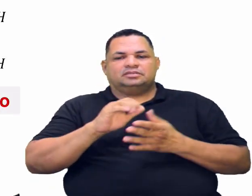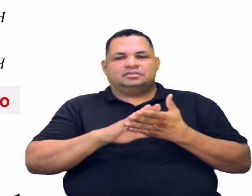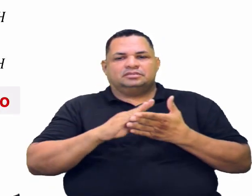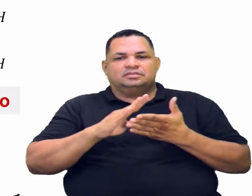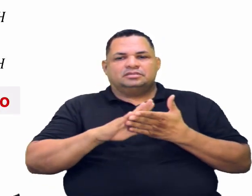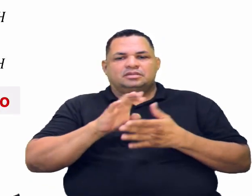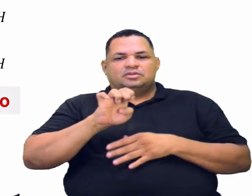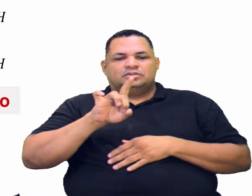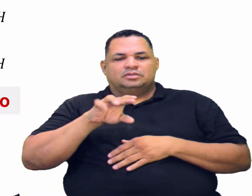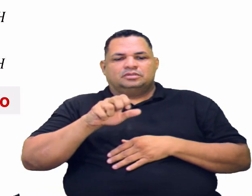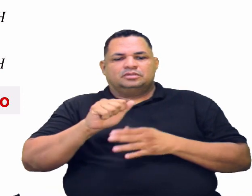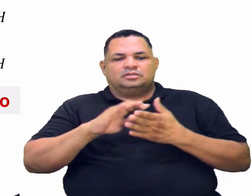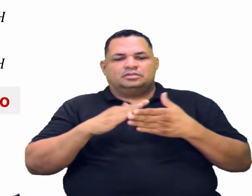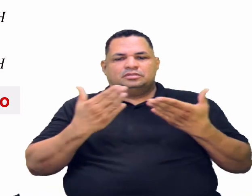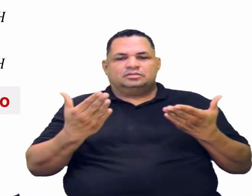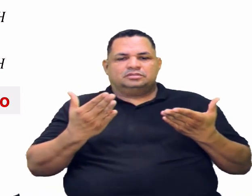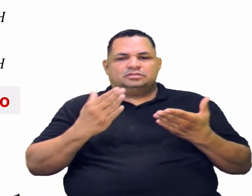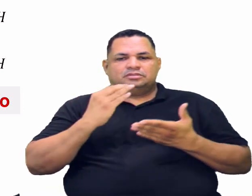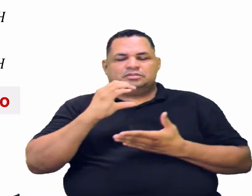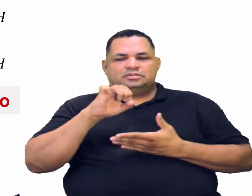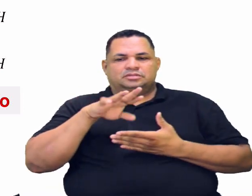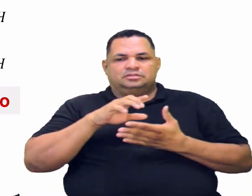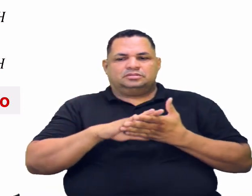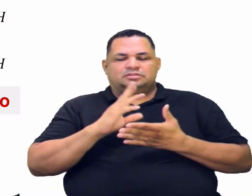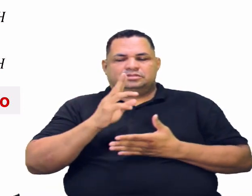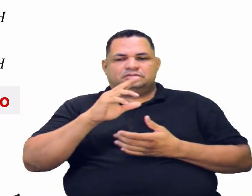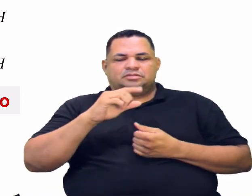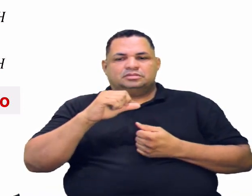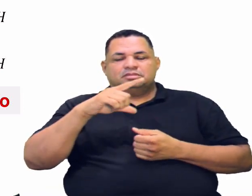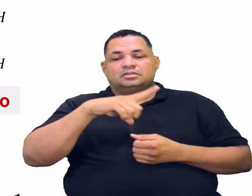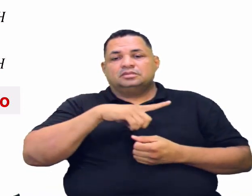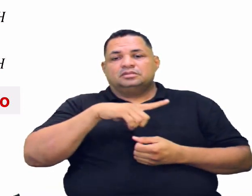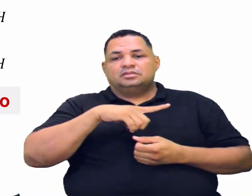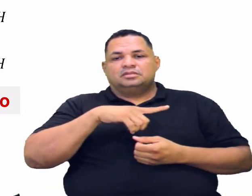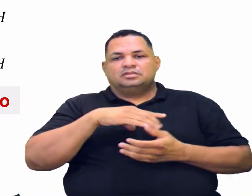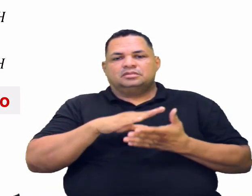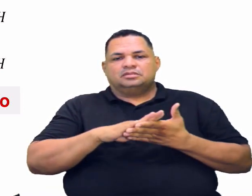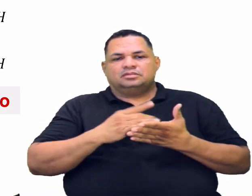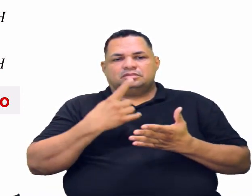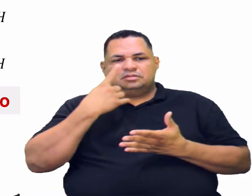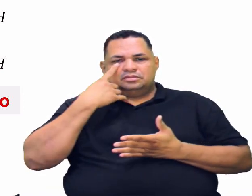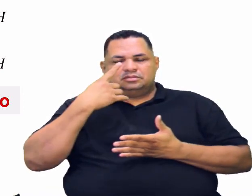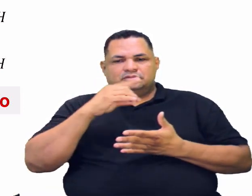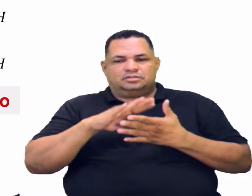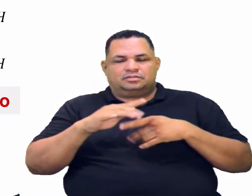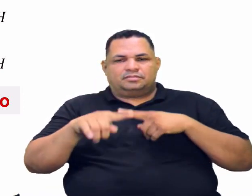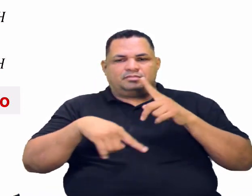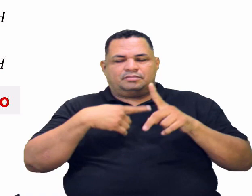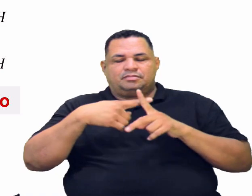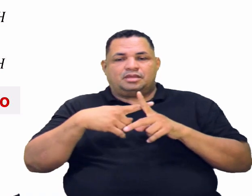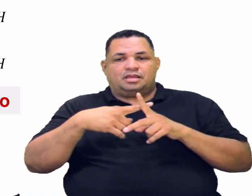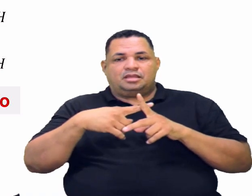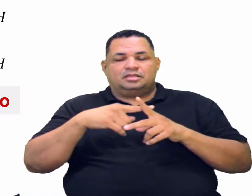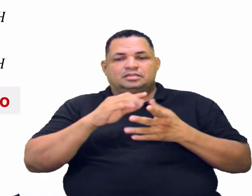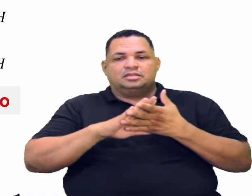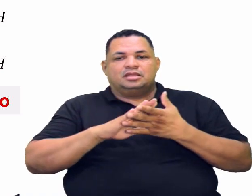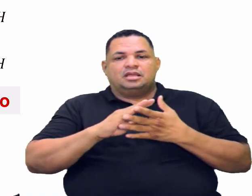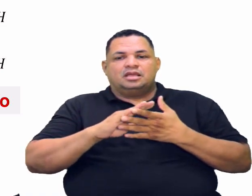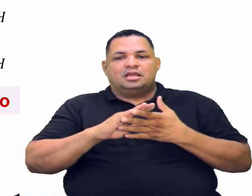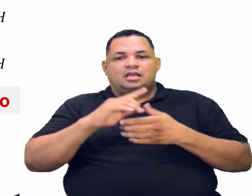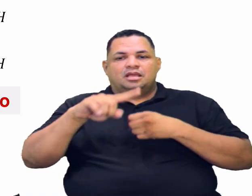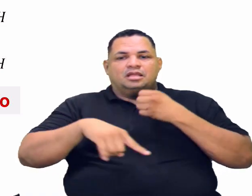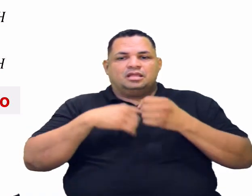um aldeído. A cetona sempre vai ser essa parte aqui que tiver a maior quantidade de átomos de carbono,